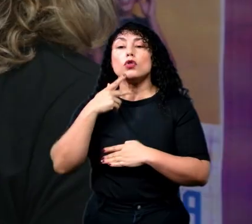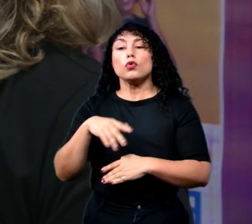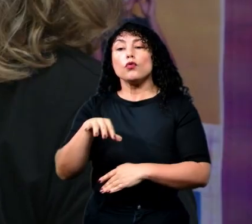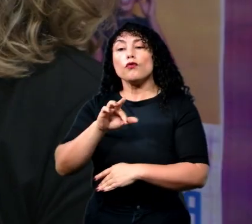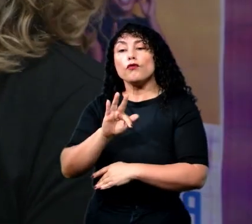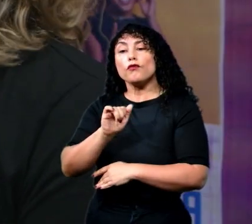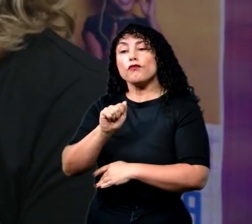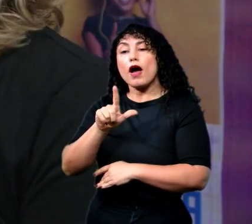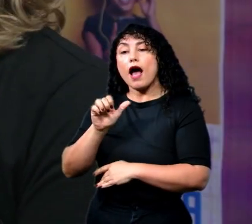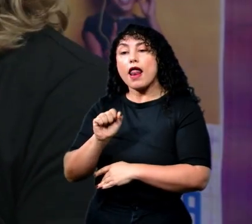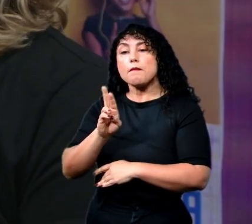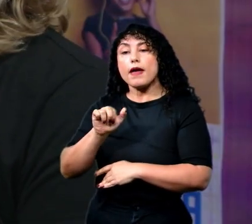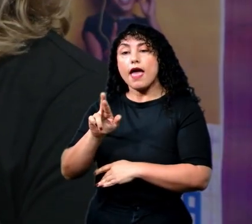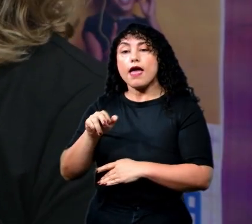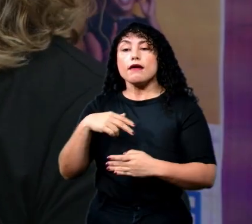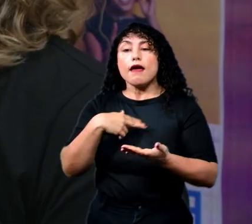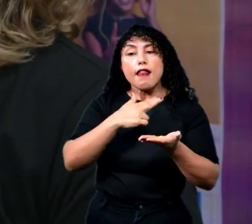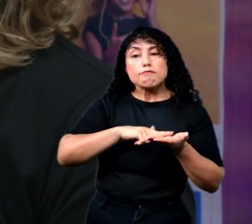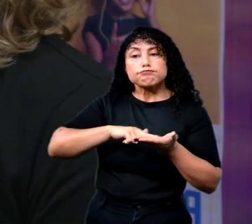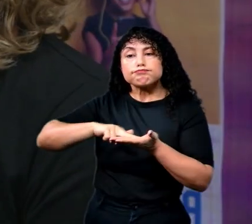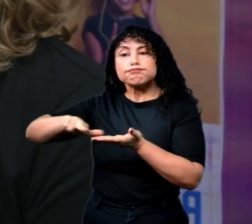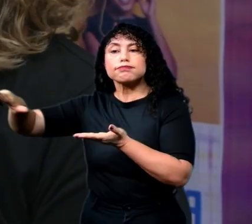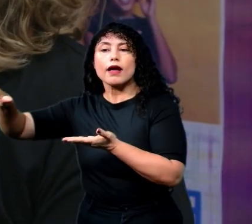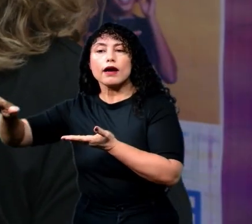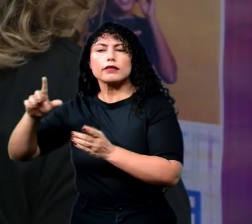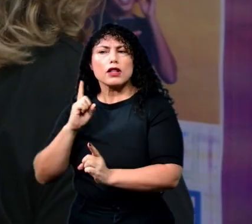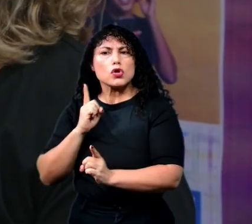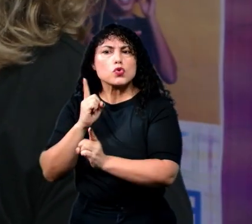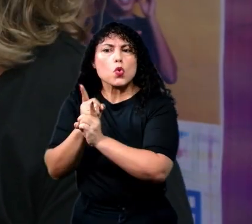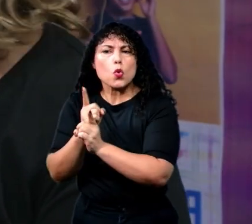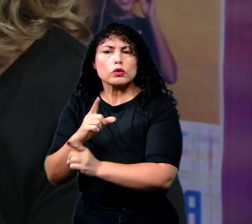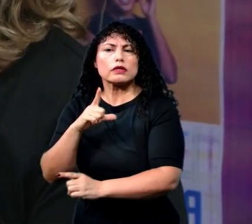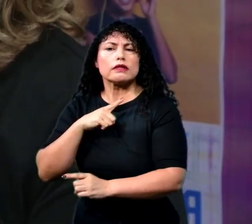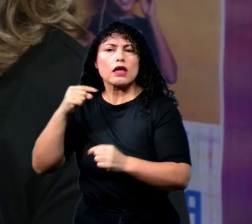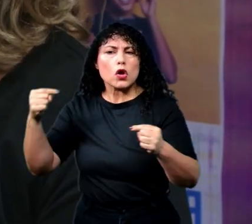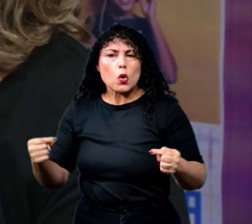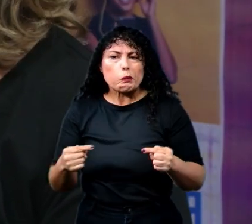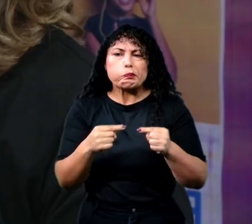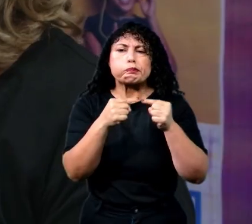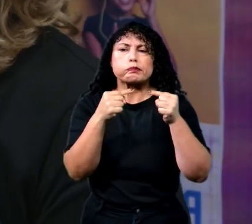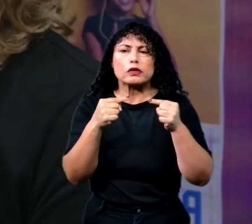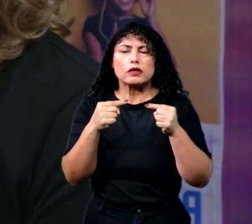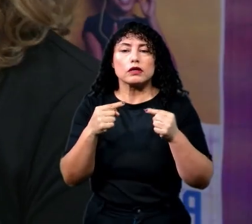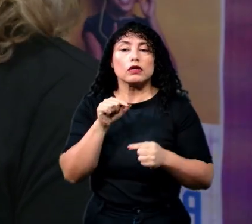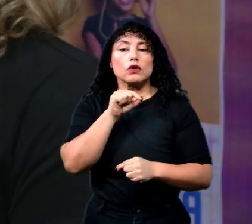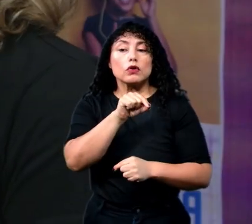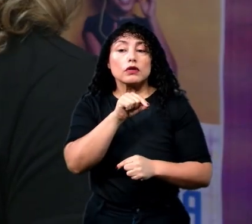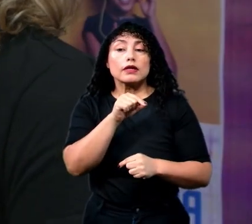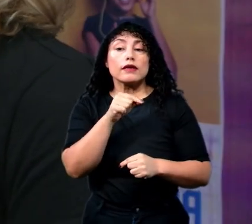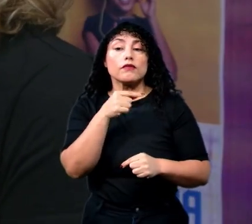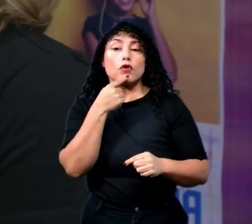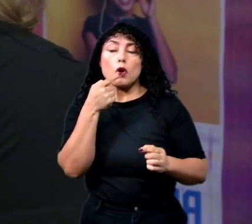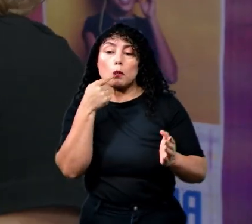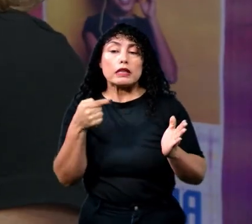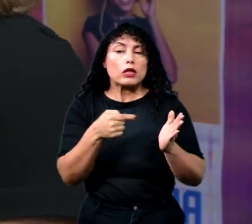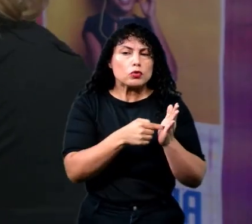aí a ouvidoria encaminha para a gente caso eles identifiquem que tem a ver com que o que foi